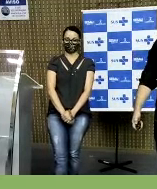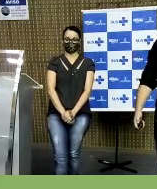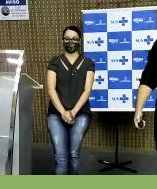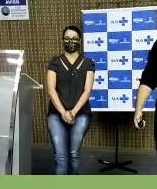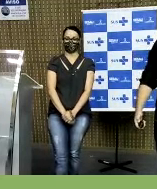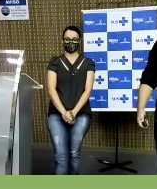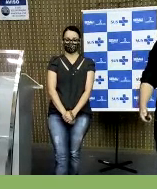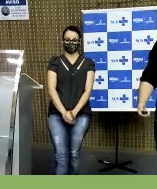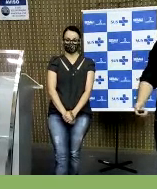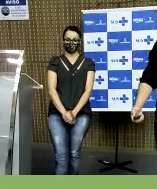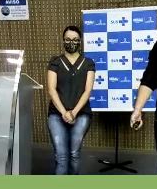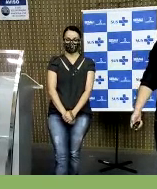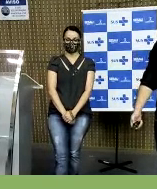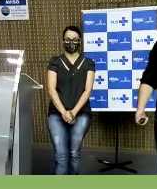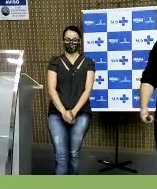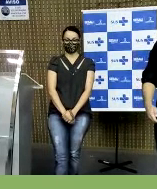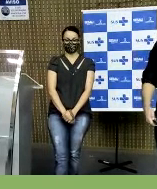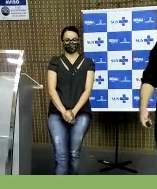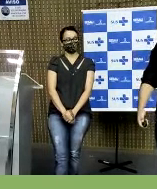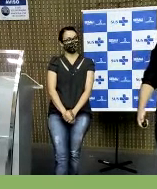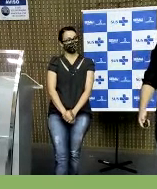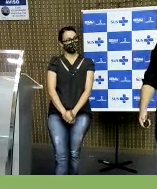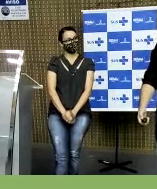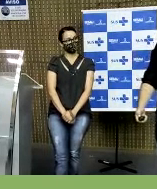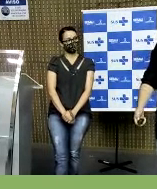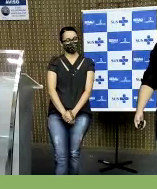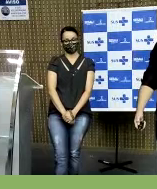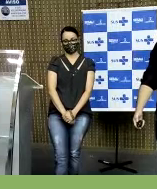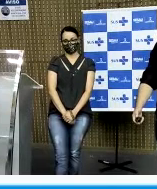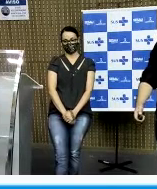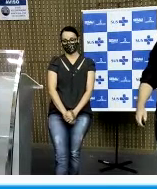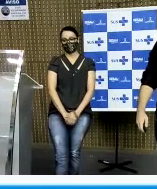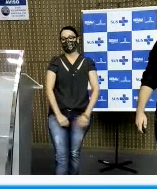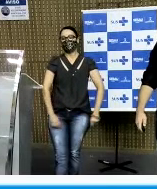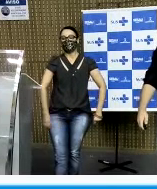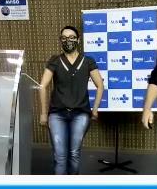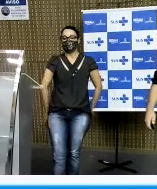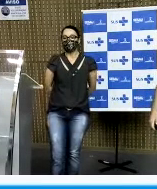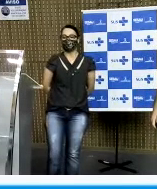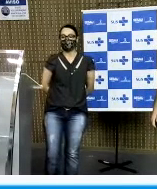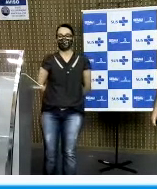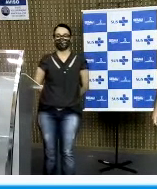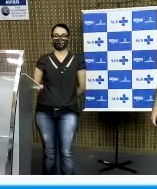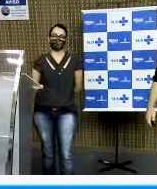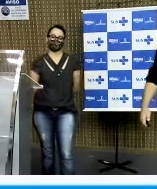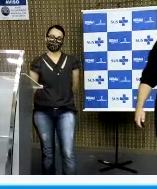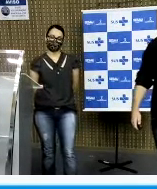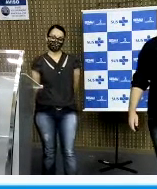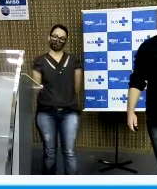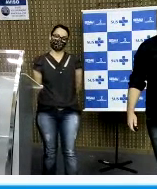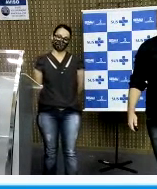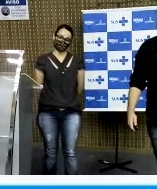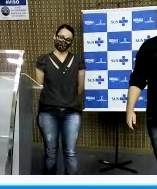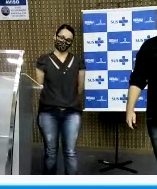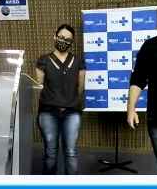dos dados, compilar todos os dados que vão ser apresentados aqui para os senhores. Essa é a foto da nossa unidade, da UBS